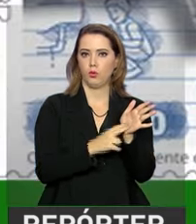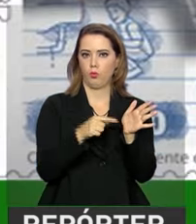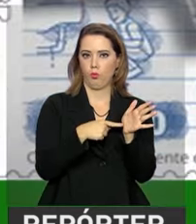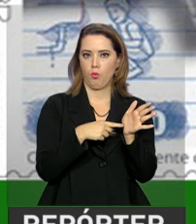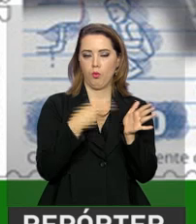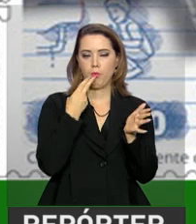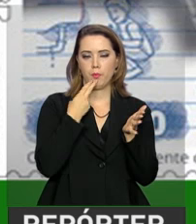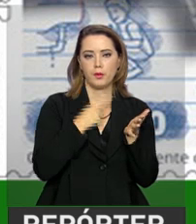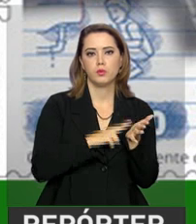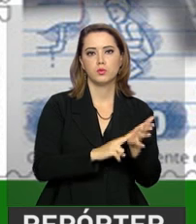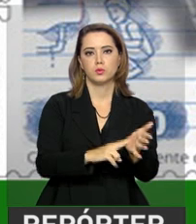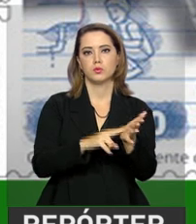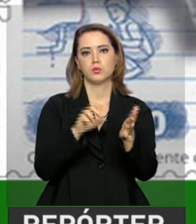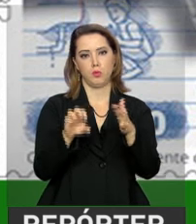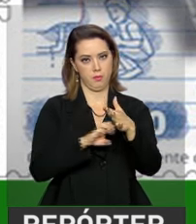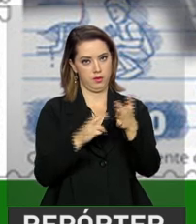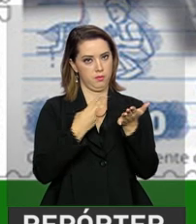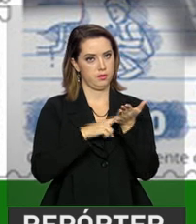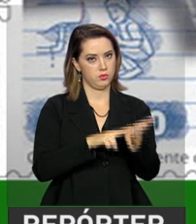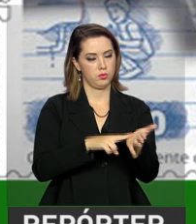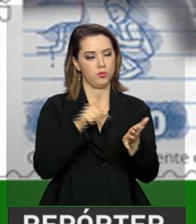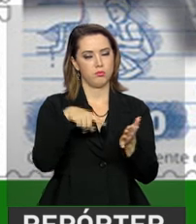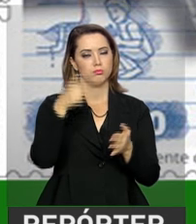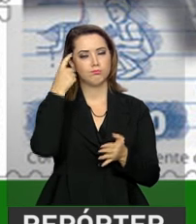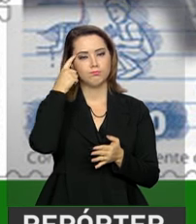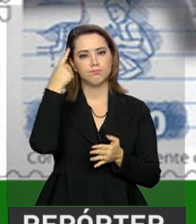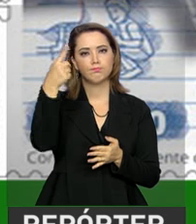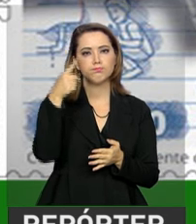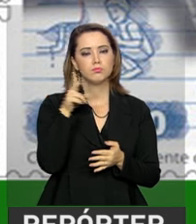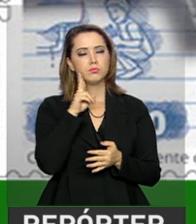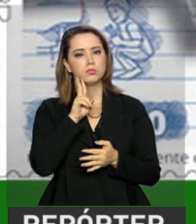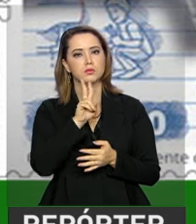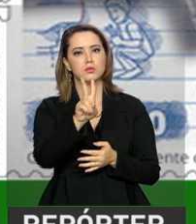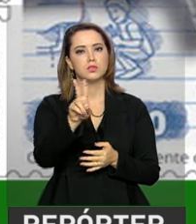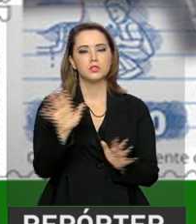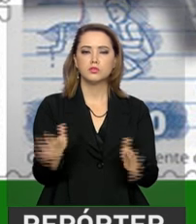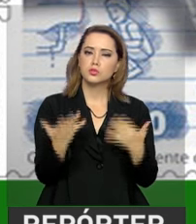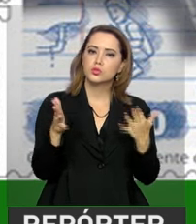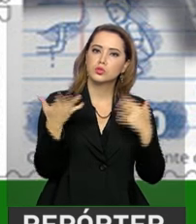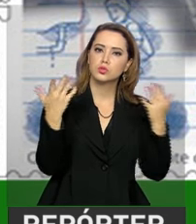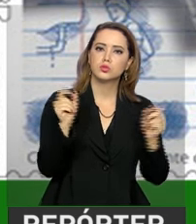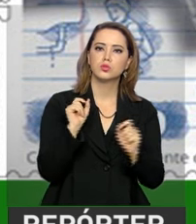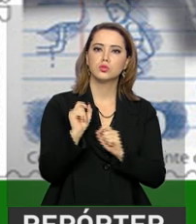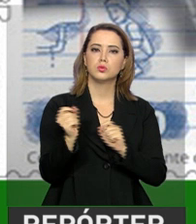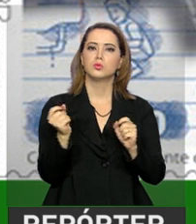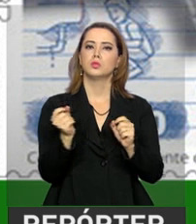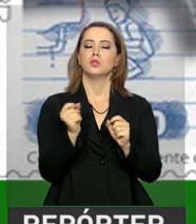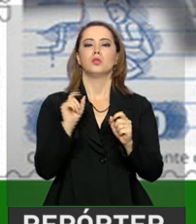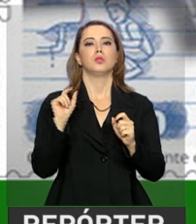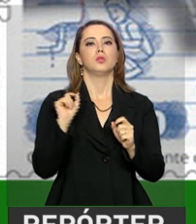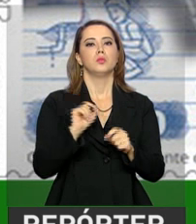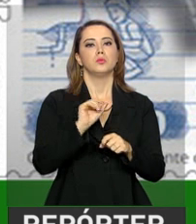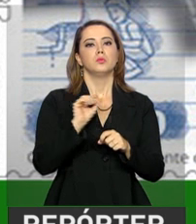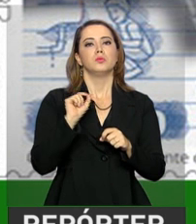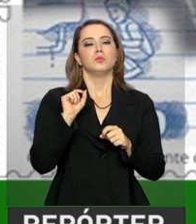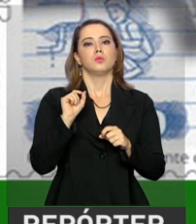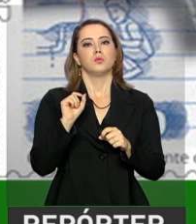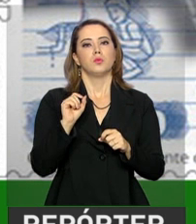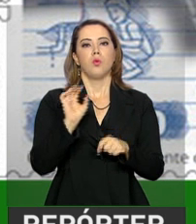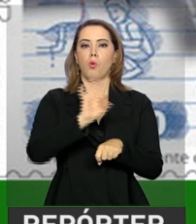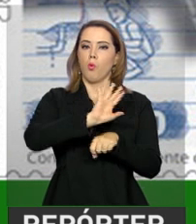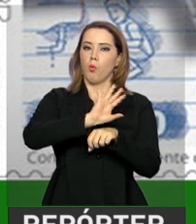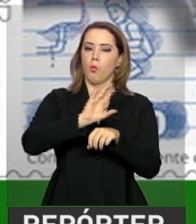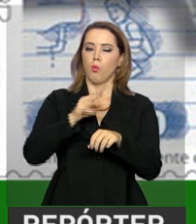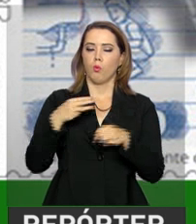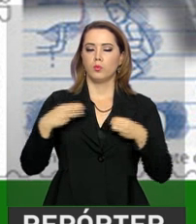objetivo é alertar para a importância do uso responsável desses recursos estimulando as práticas sustentáveis no dia a dia os ministérios